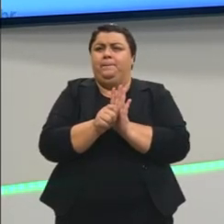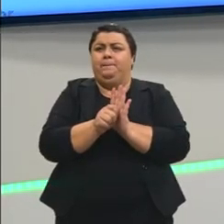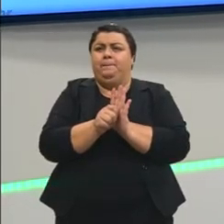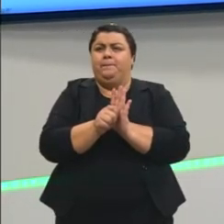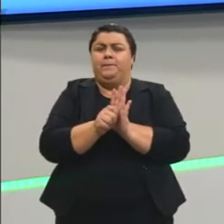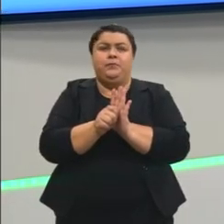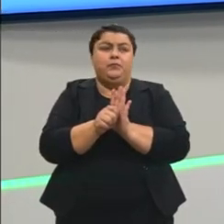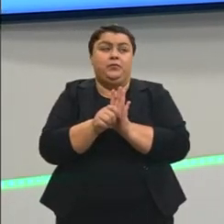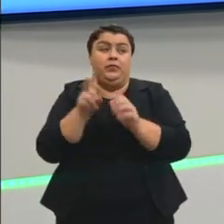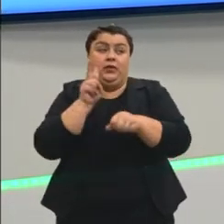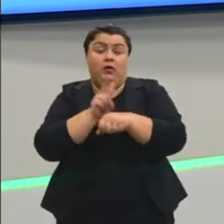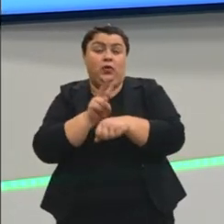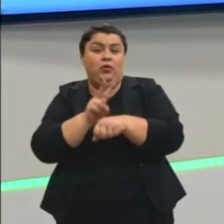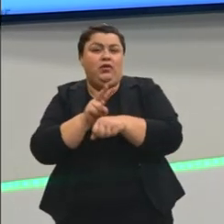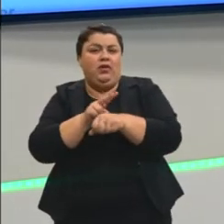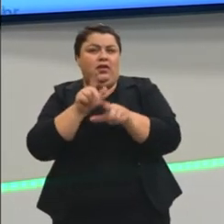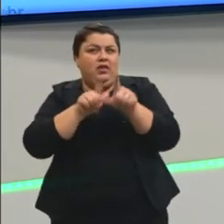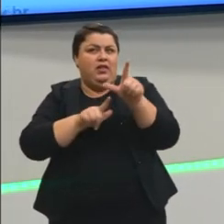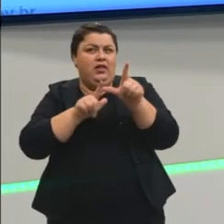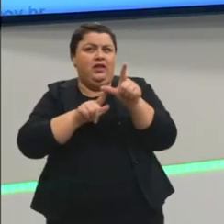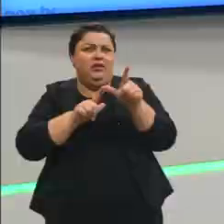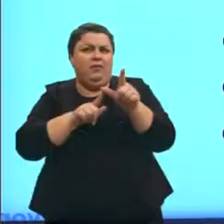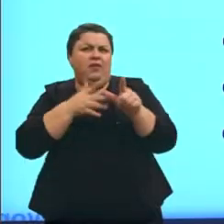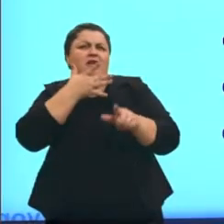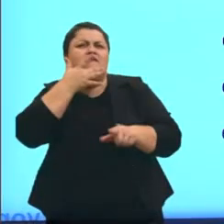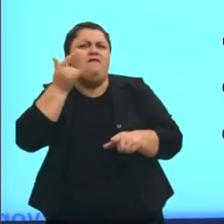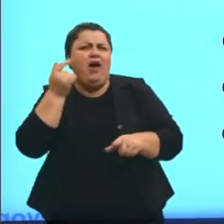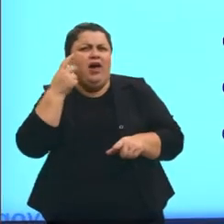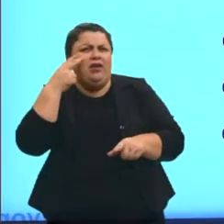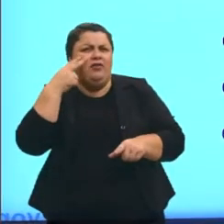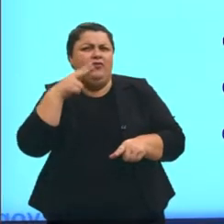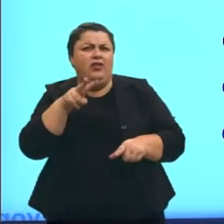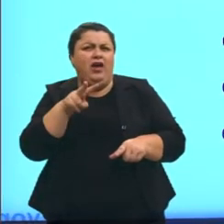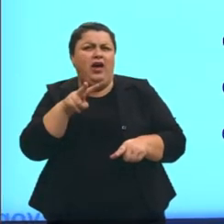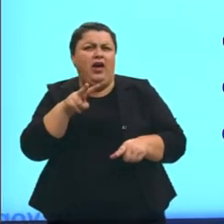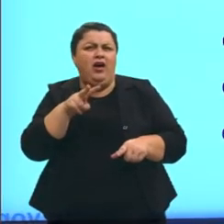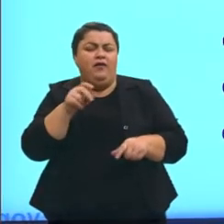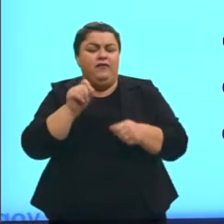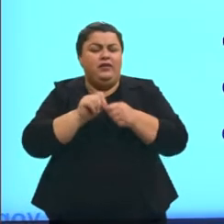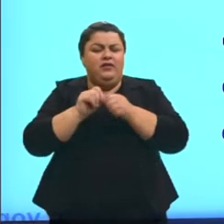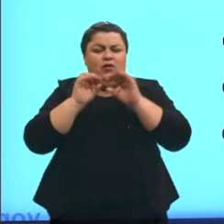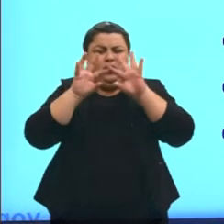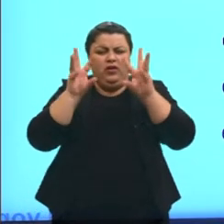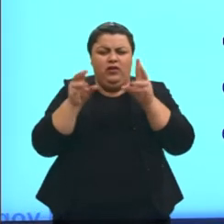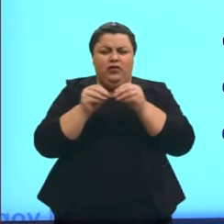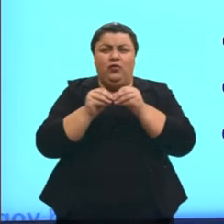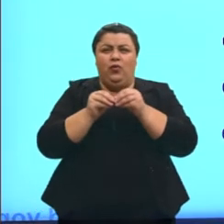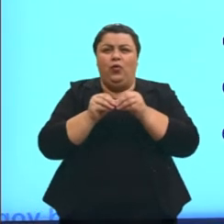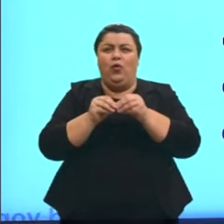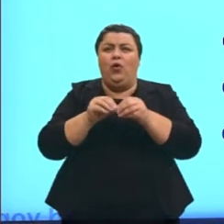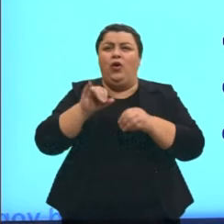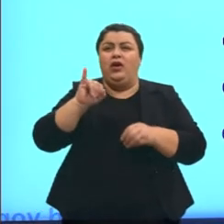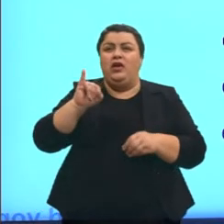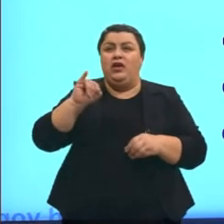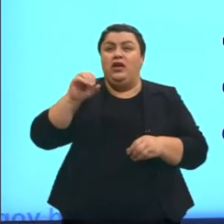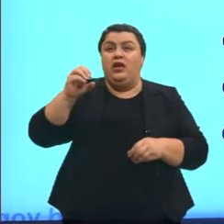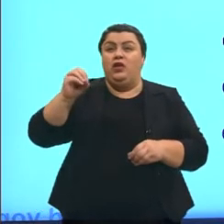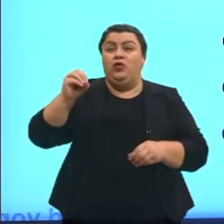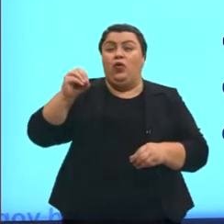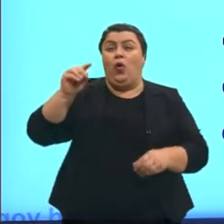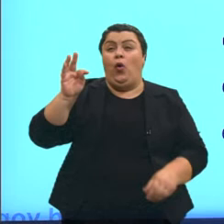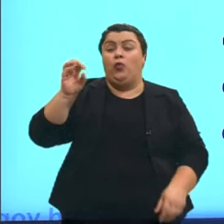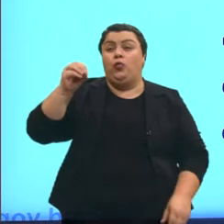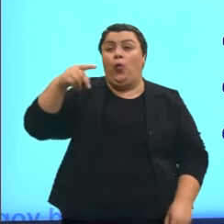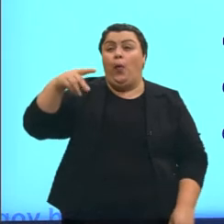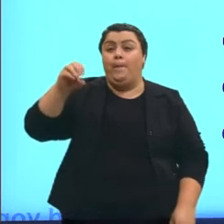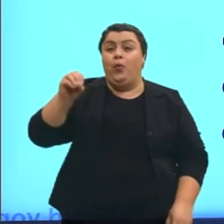e tem que cuidar seus letrinhas é bem fácil identificar a hora de fazer um resuminho aí tem que botar aqui no isótopos pô é com